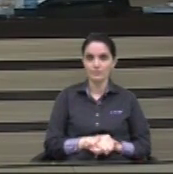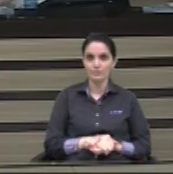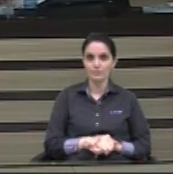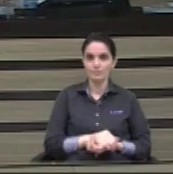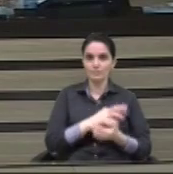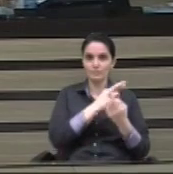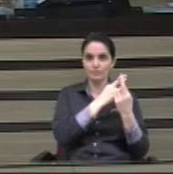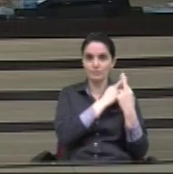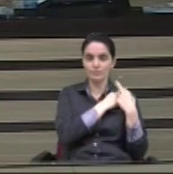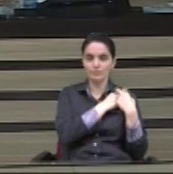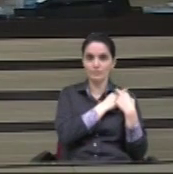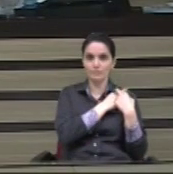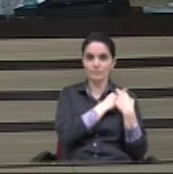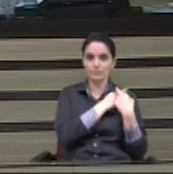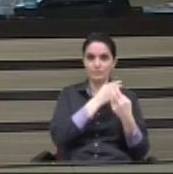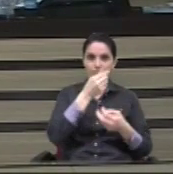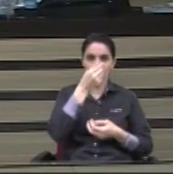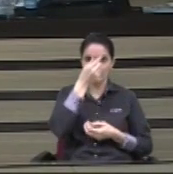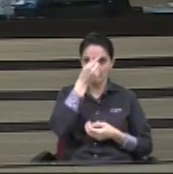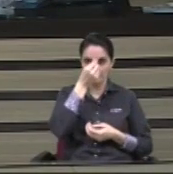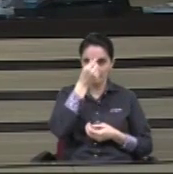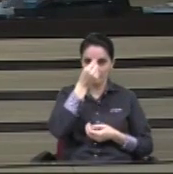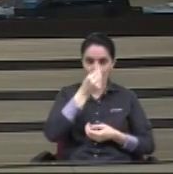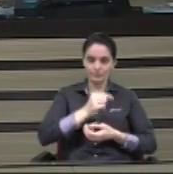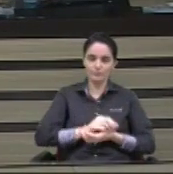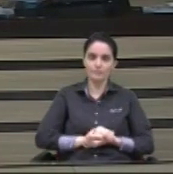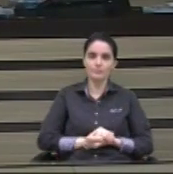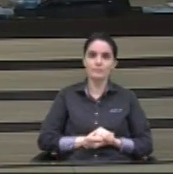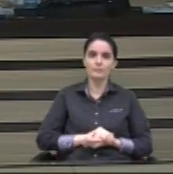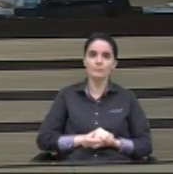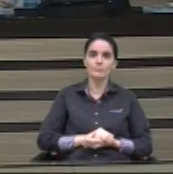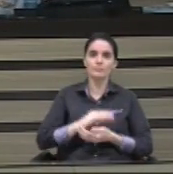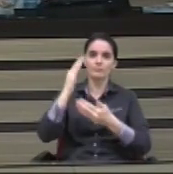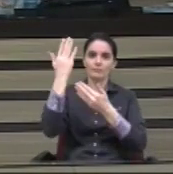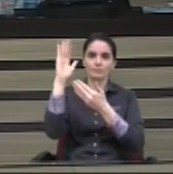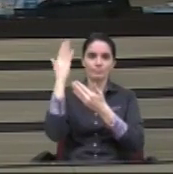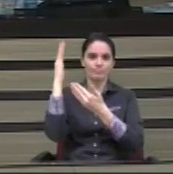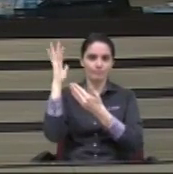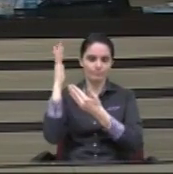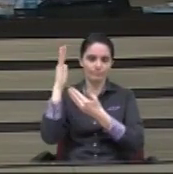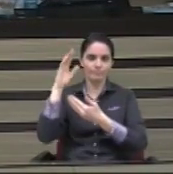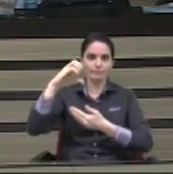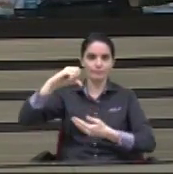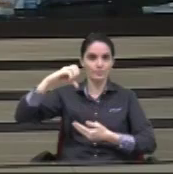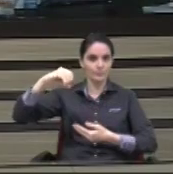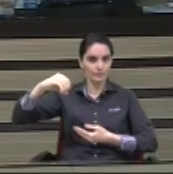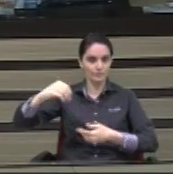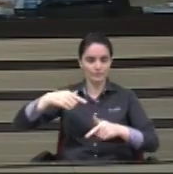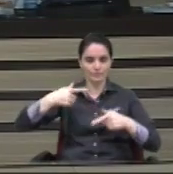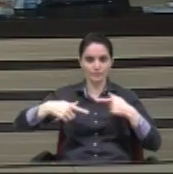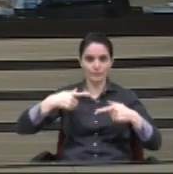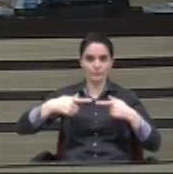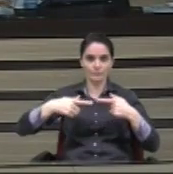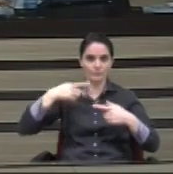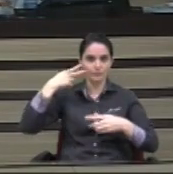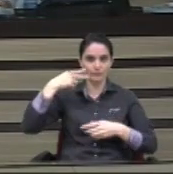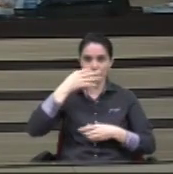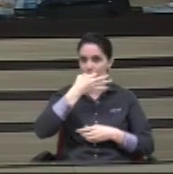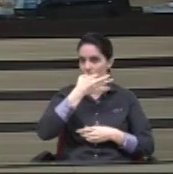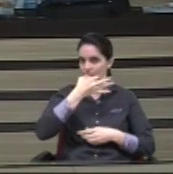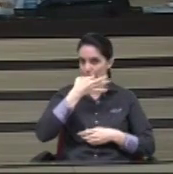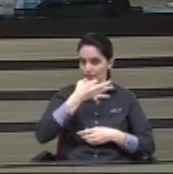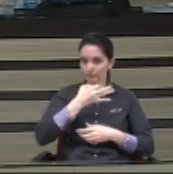Autor, vereador Jorge de Freitas. A moção de aplauso número 90 está em discussão. Algum vereador